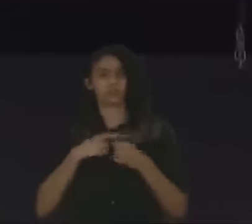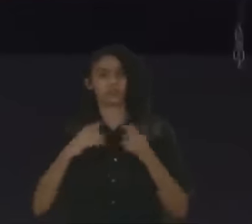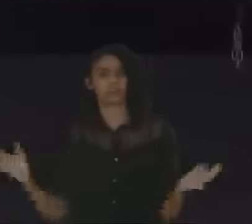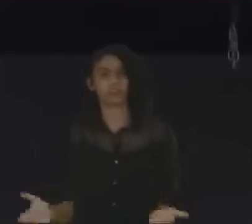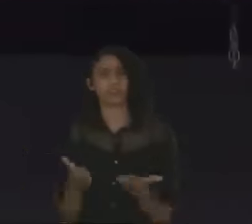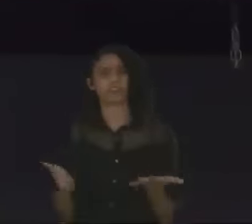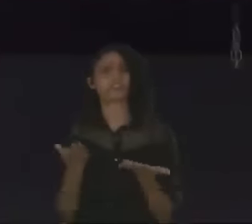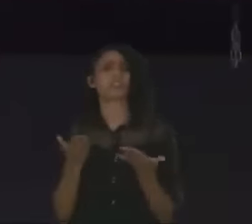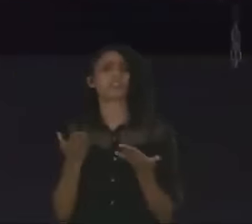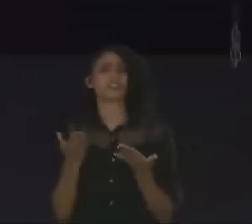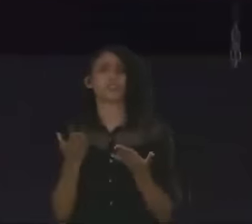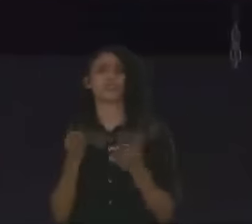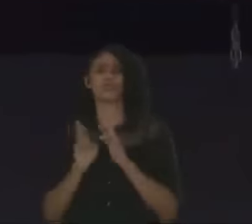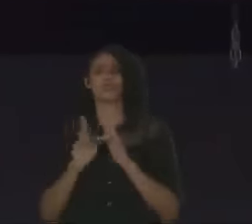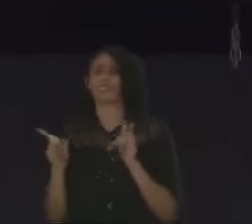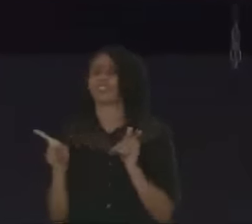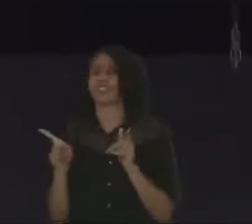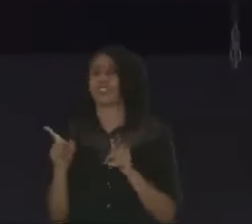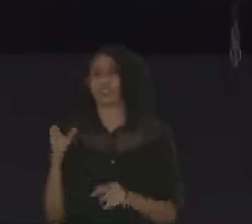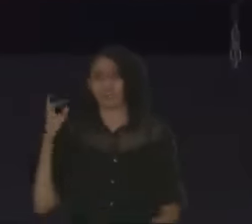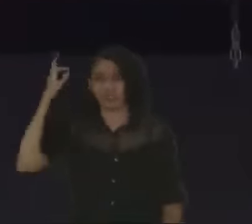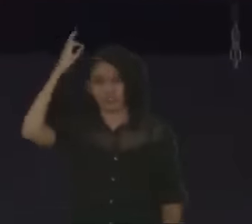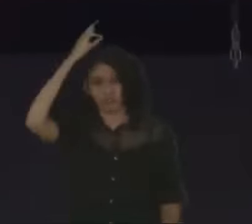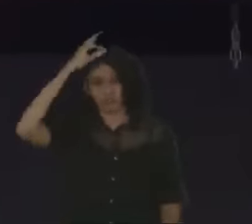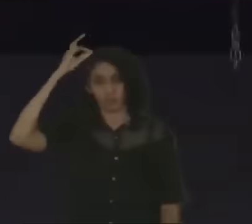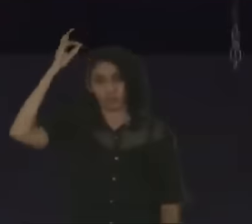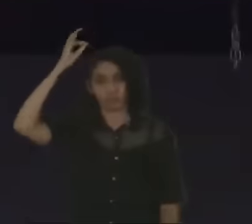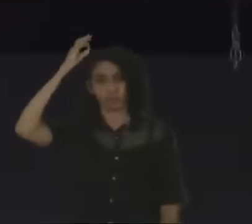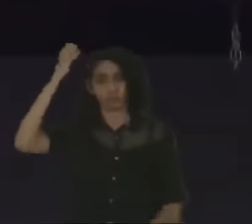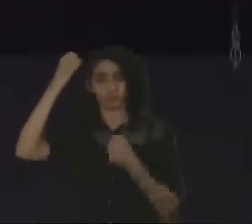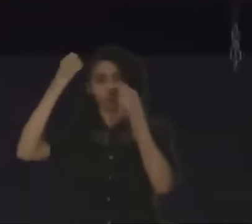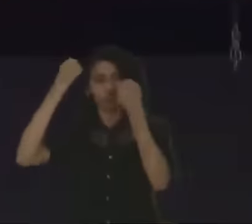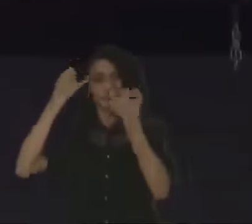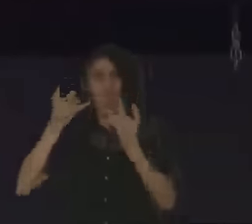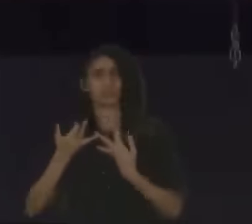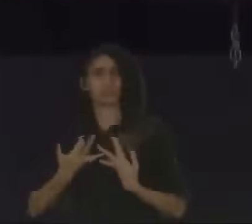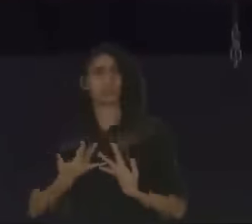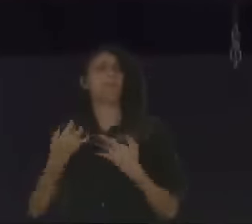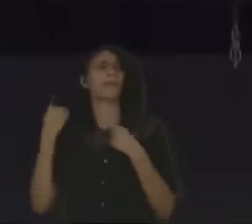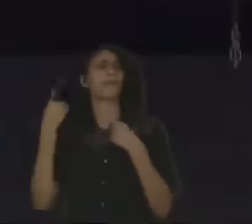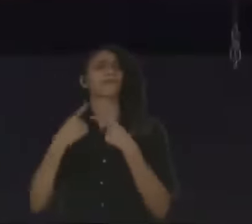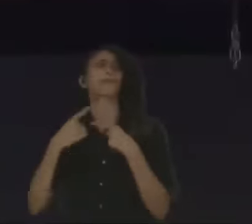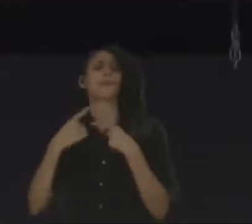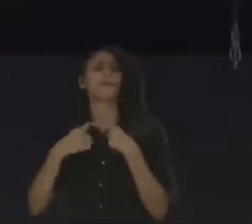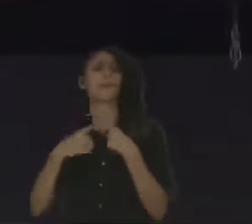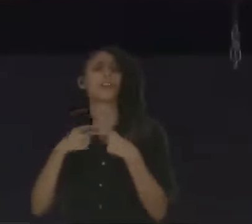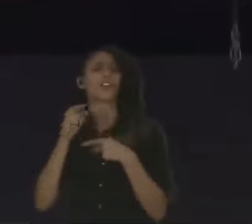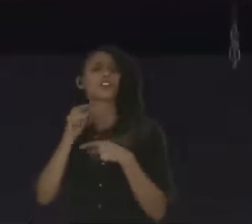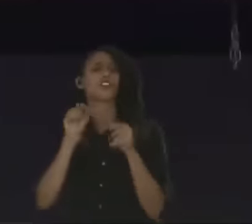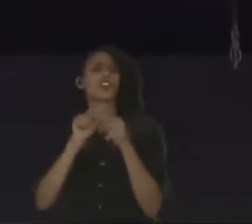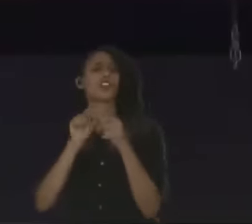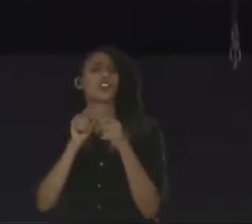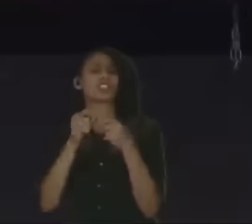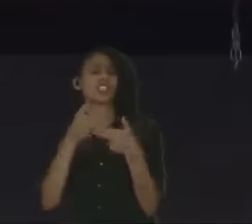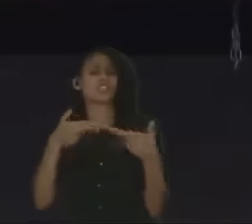desalinhadas é a voz do Espírito Santo lá dentro dizendo para que isso qual a sua motivação